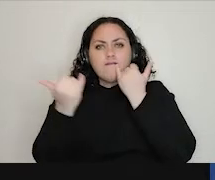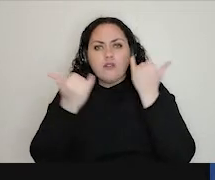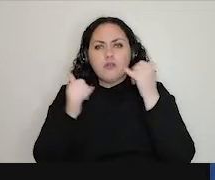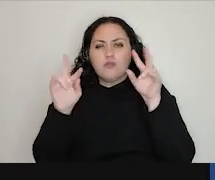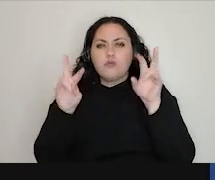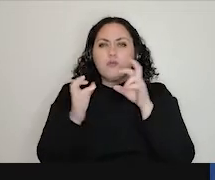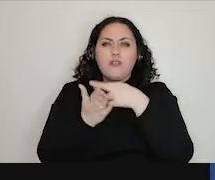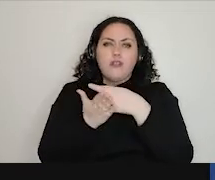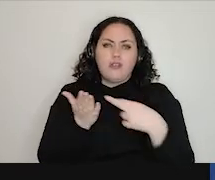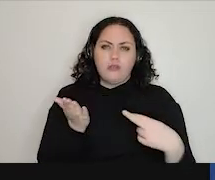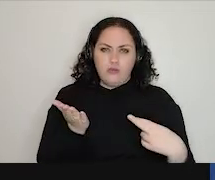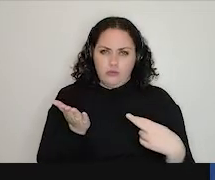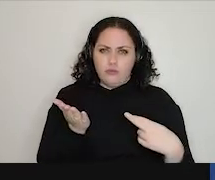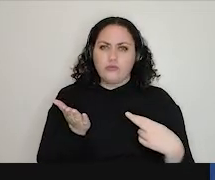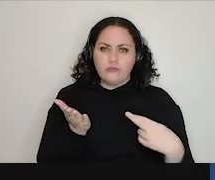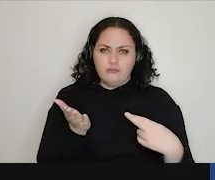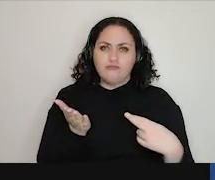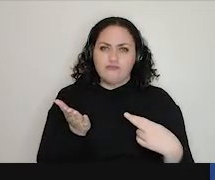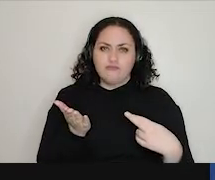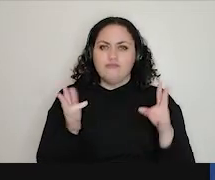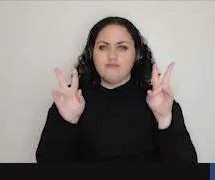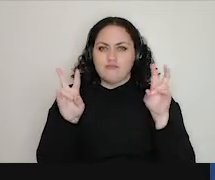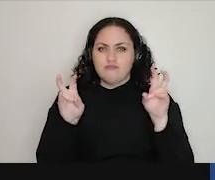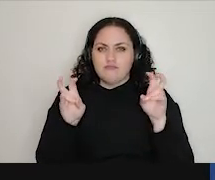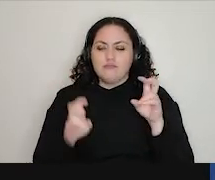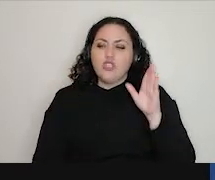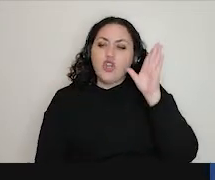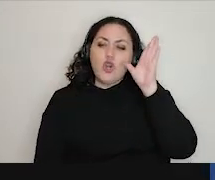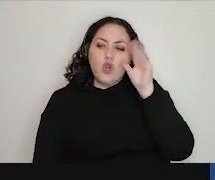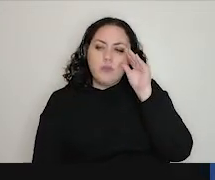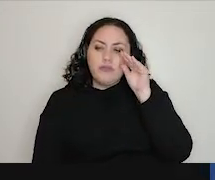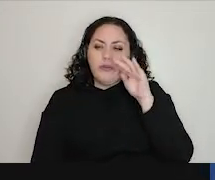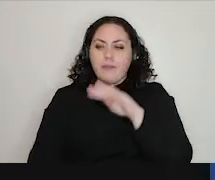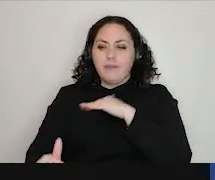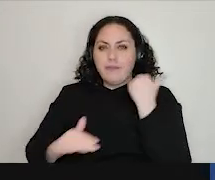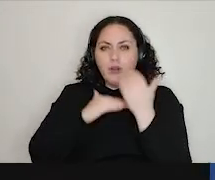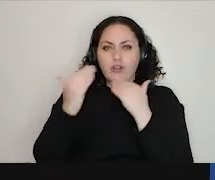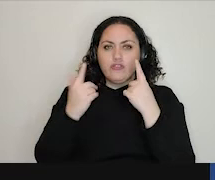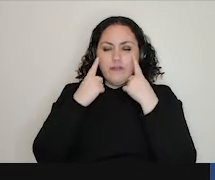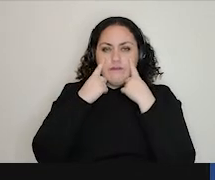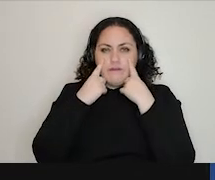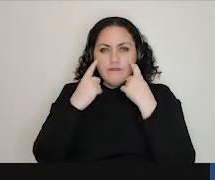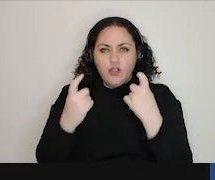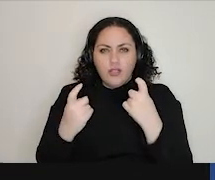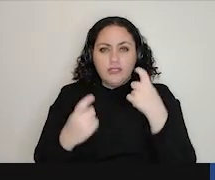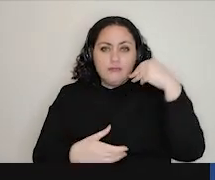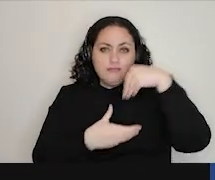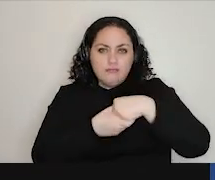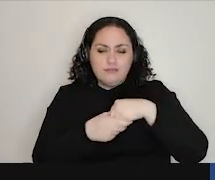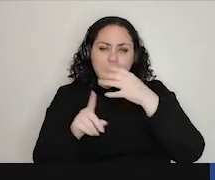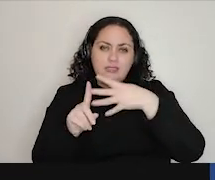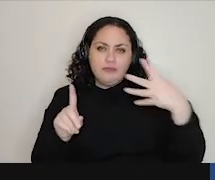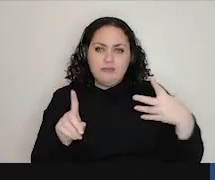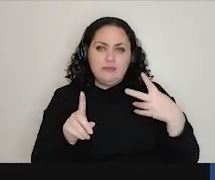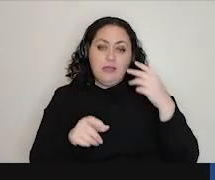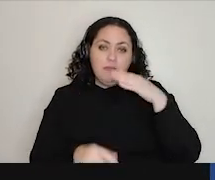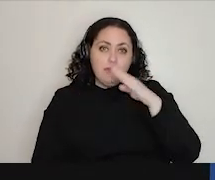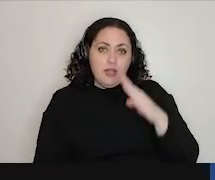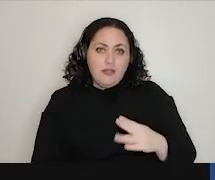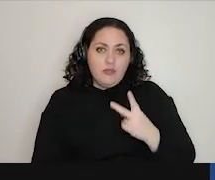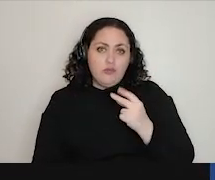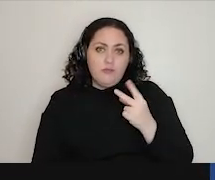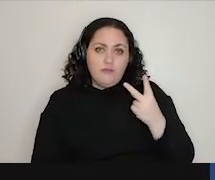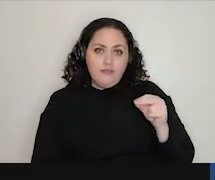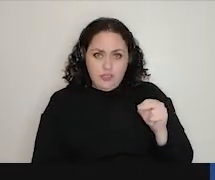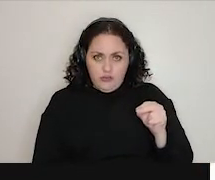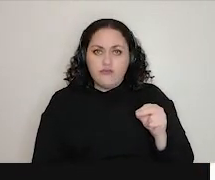né, acerca do relatório que é intitulado Observatório de Mortes Violentas LGBTQIA+, no Brasil, no ano de